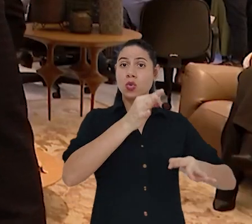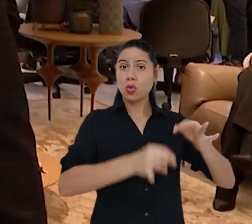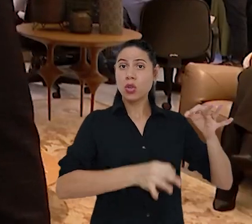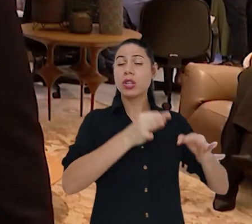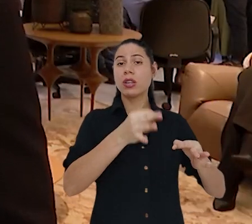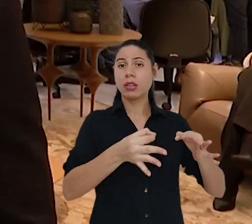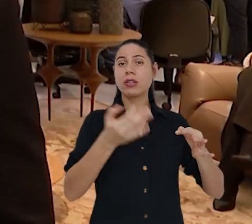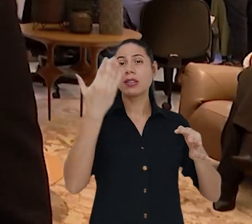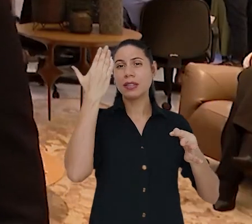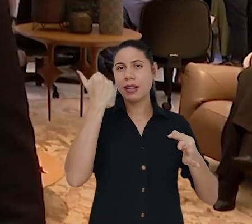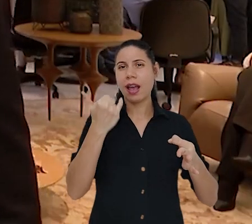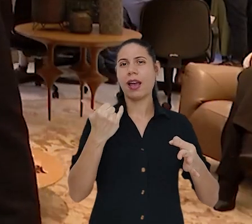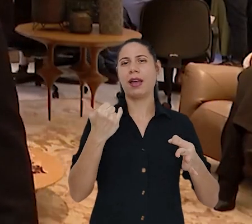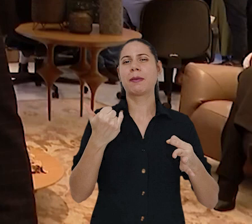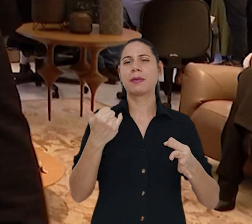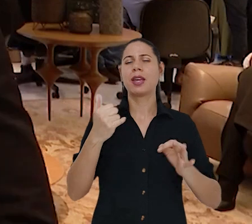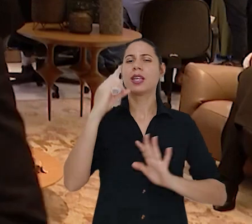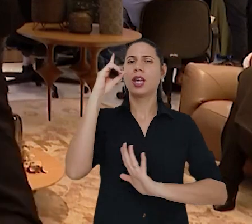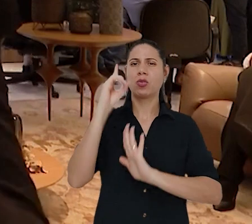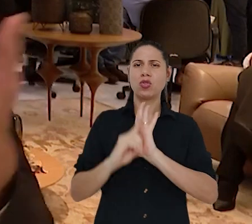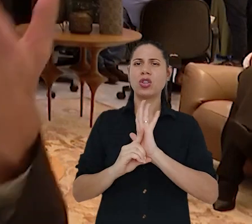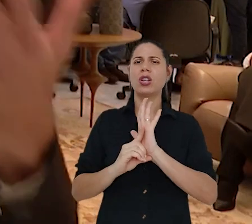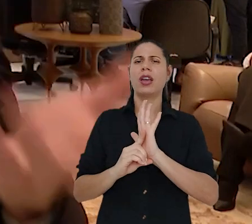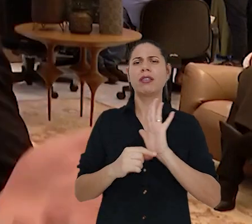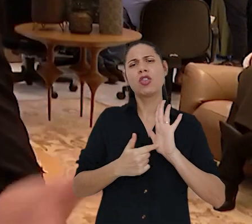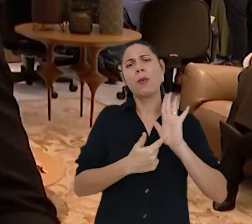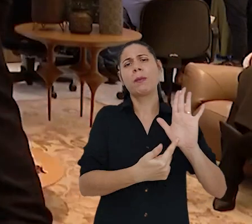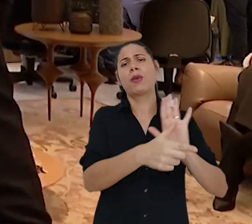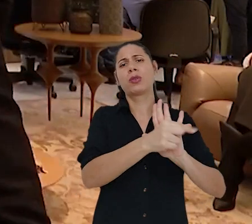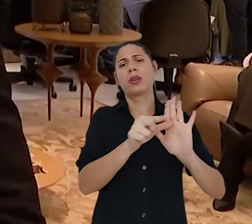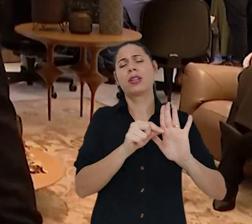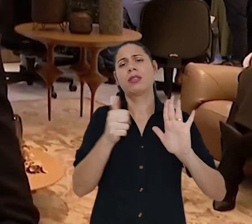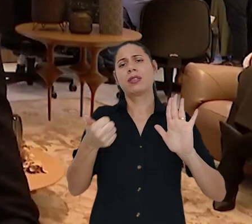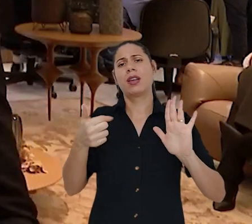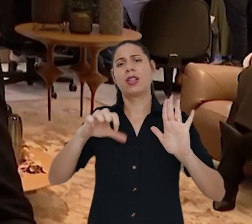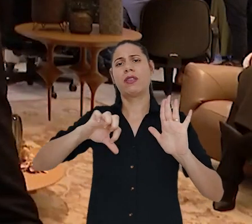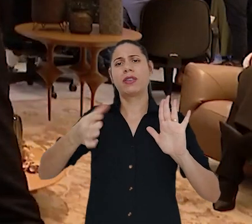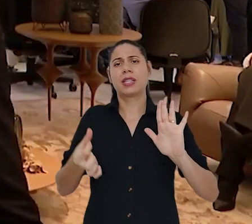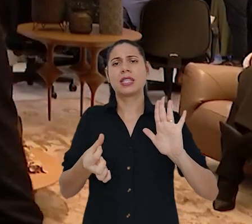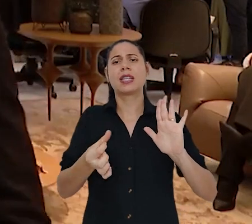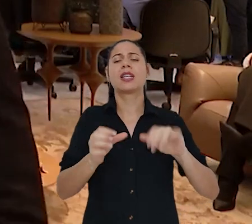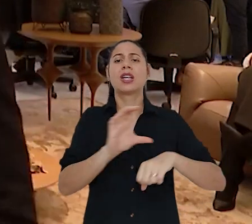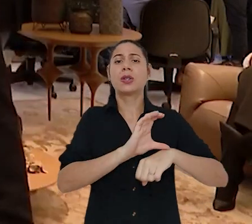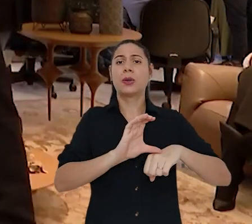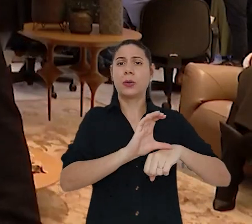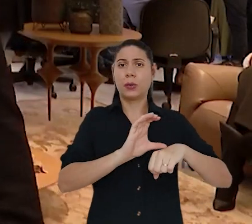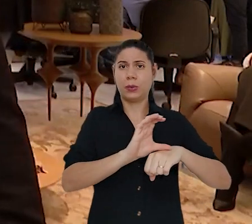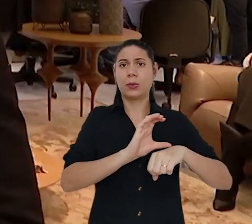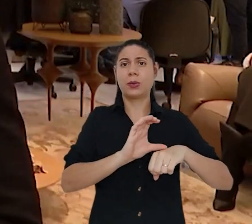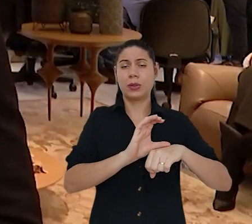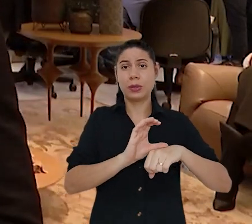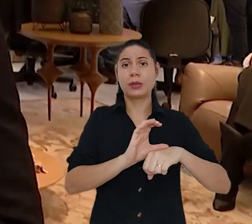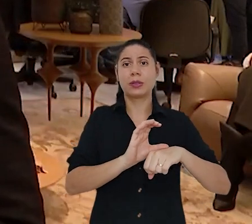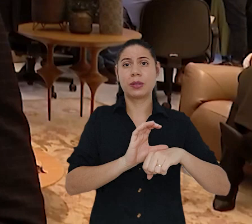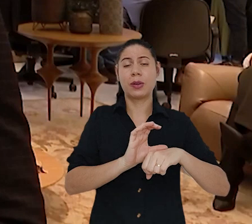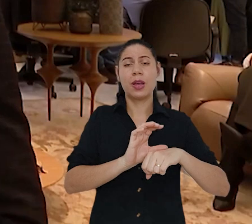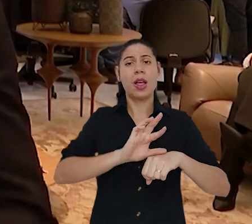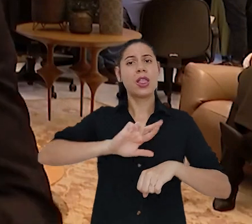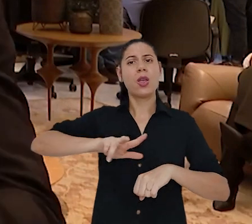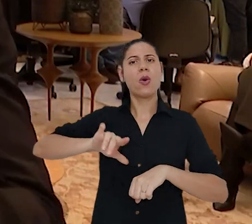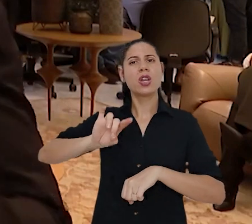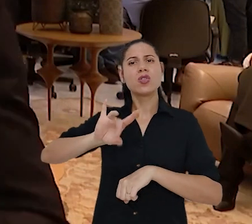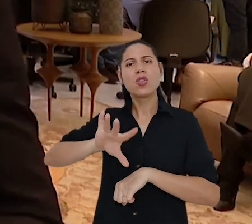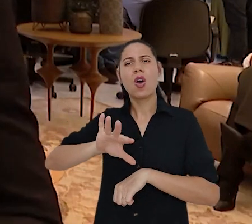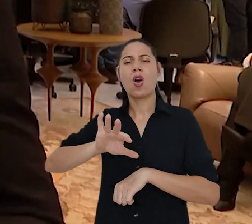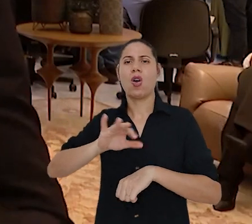estão reconhecendo esse direito, né? Que está lá previsto no artigo 196 da Constituição Federal. E não só isso, estou